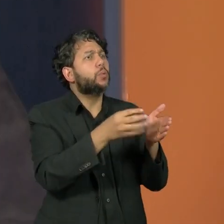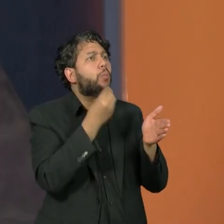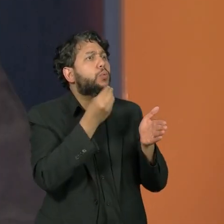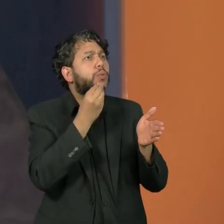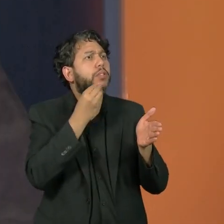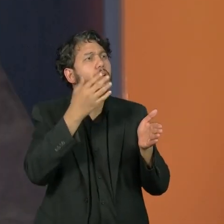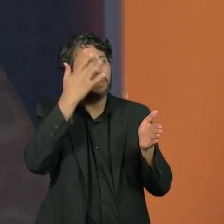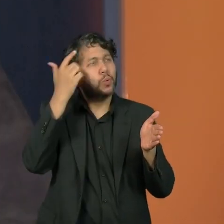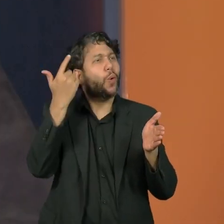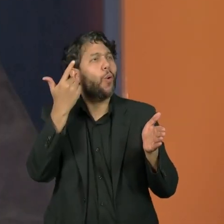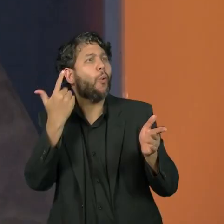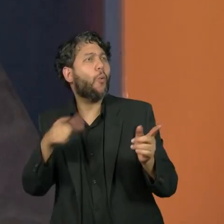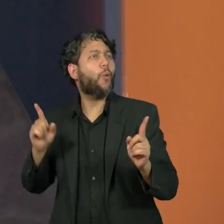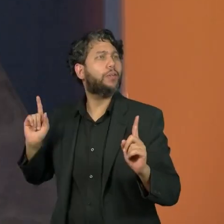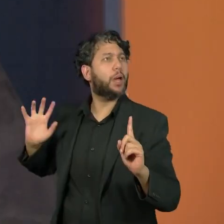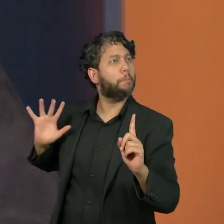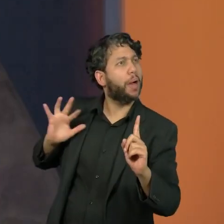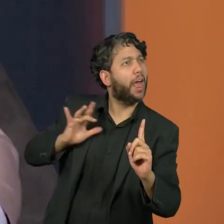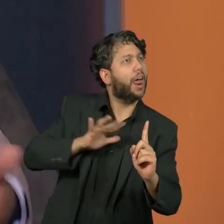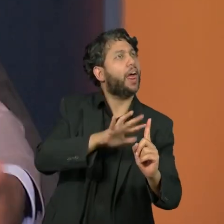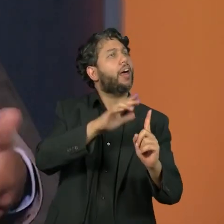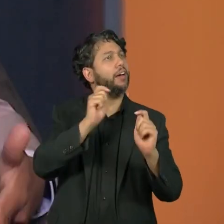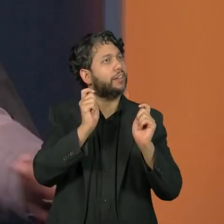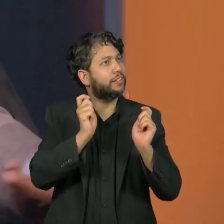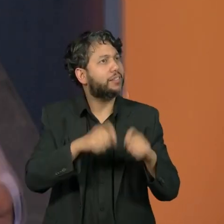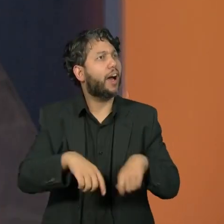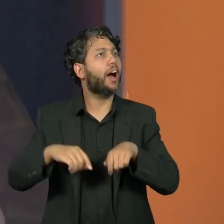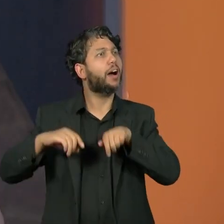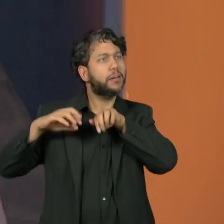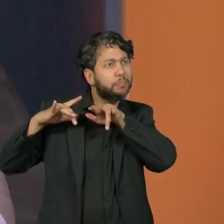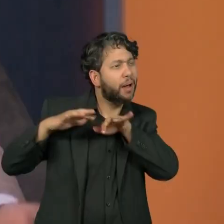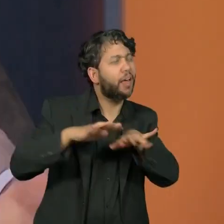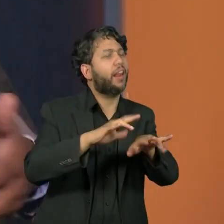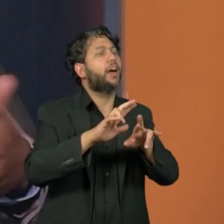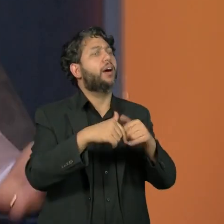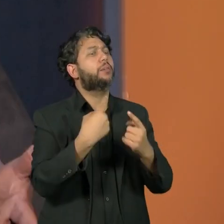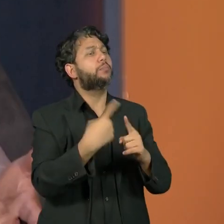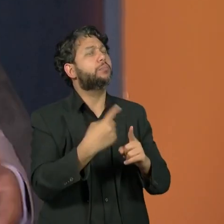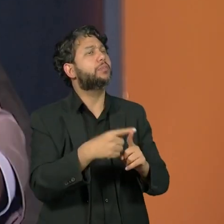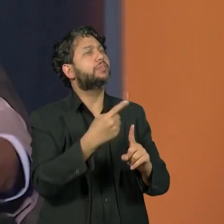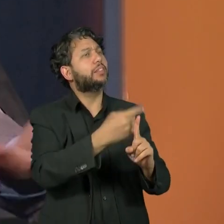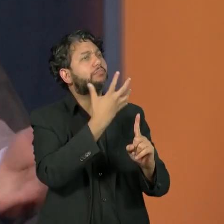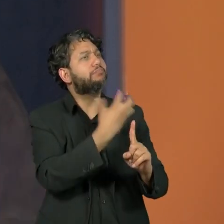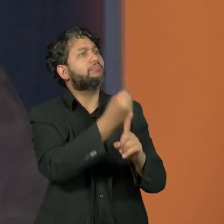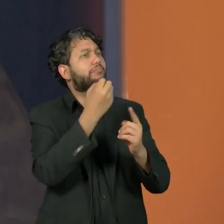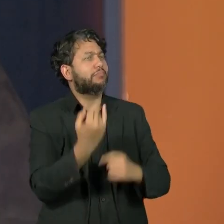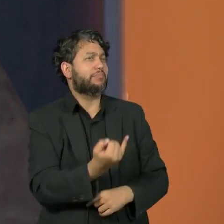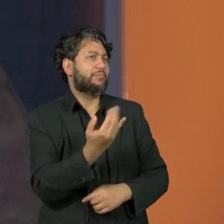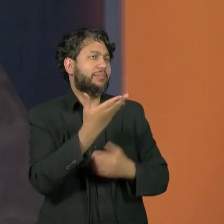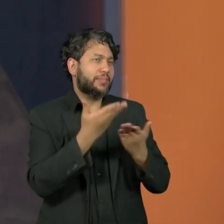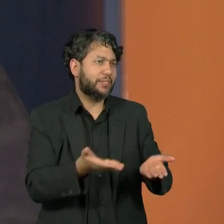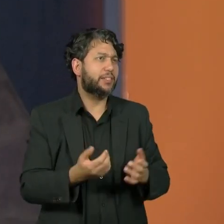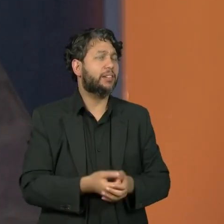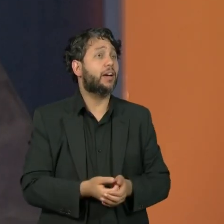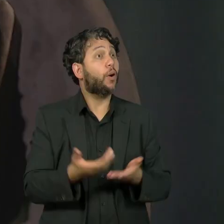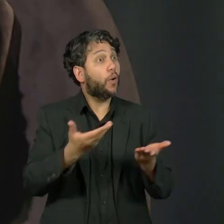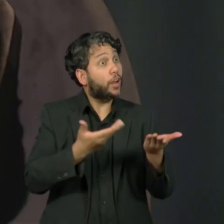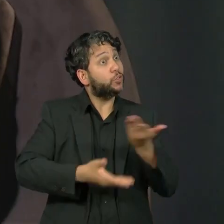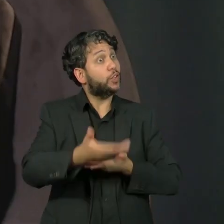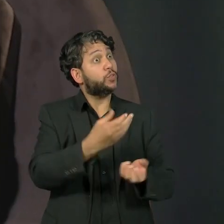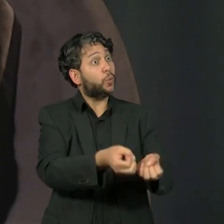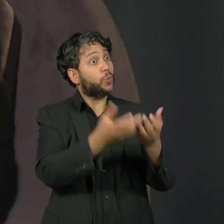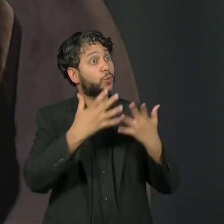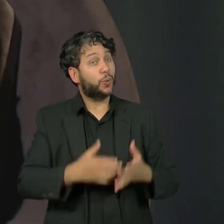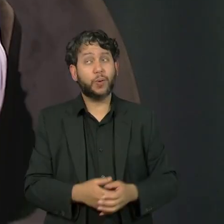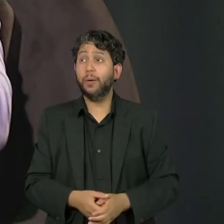que todos os outros passem, né, por esses gigantes que você colecionou para você, agora está compartilhando com todos nós.